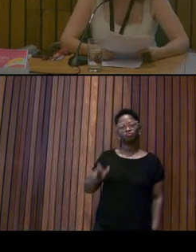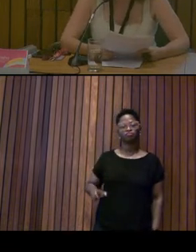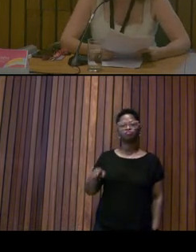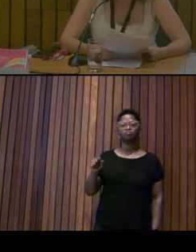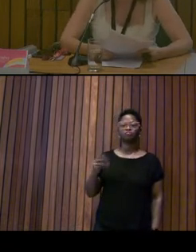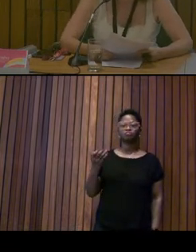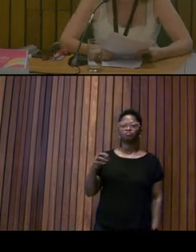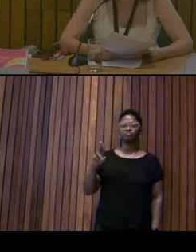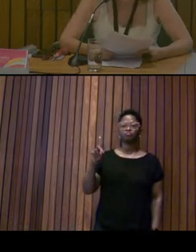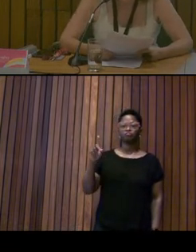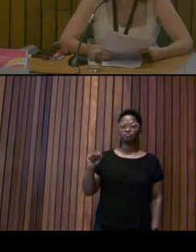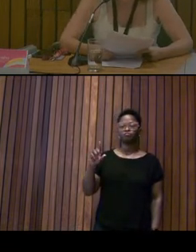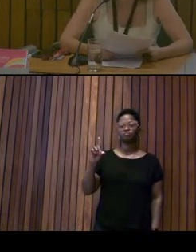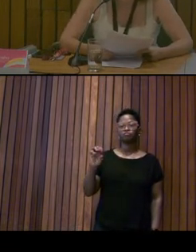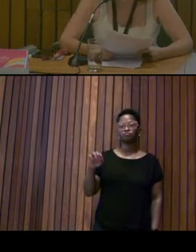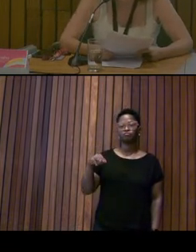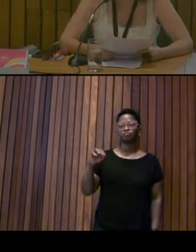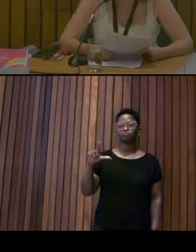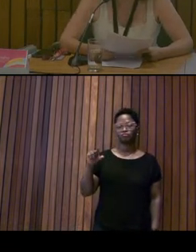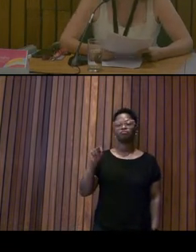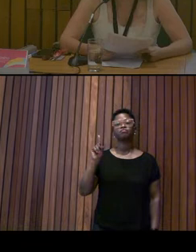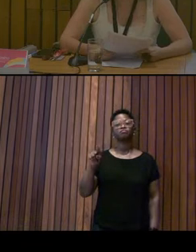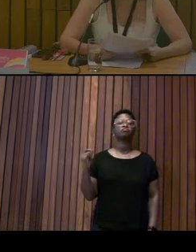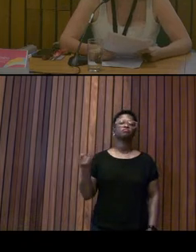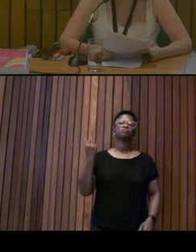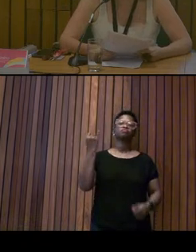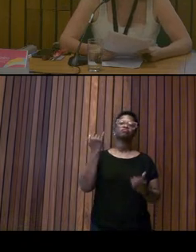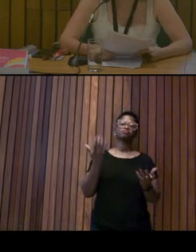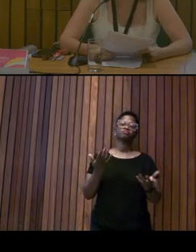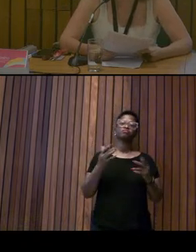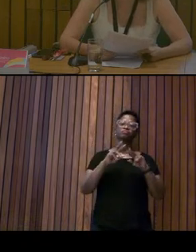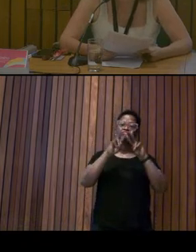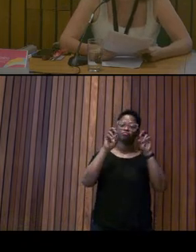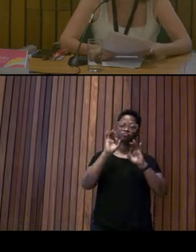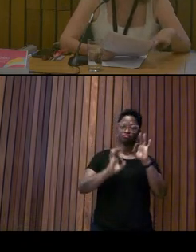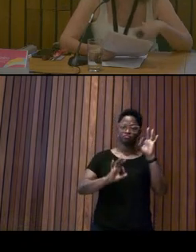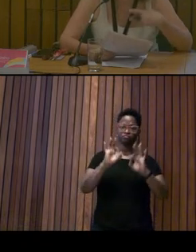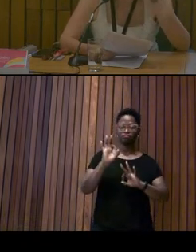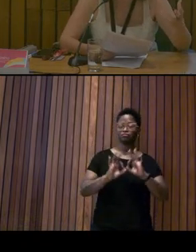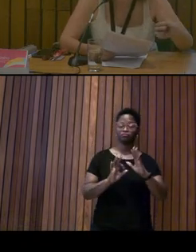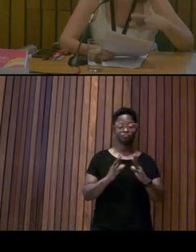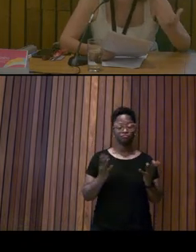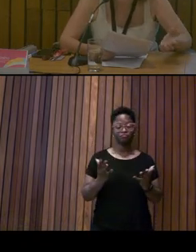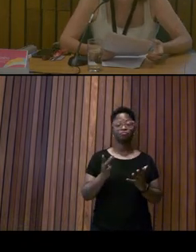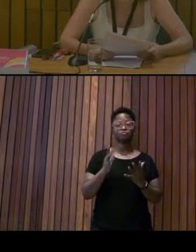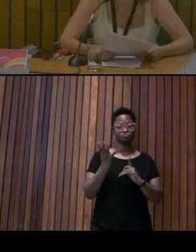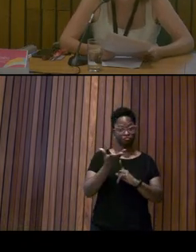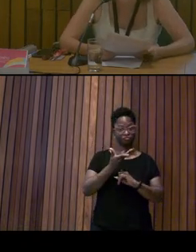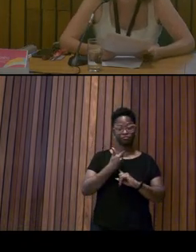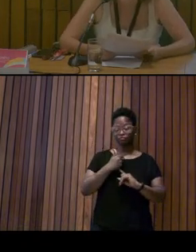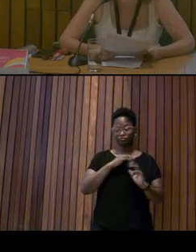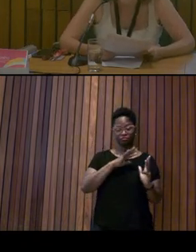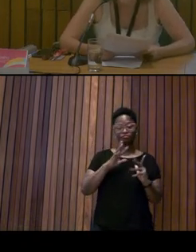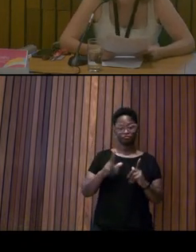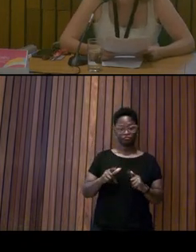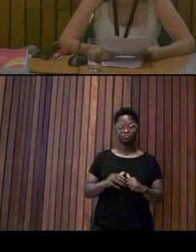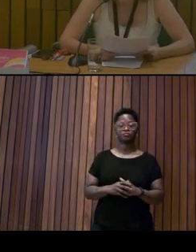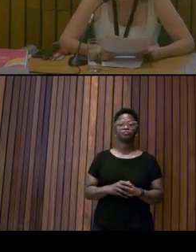querido Bandeira de Melo, que é uma pessoa super importante nesse projeto, enfim, e nas artes como um todo.